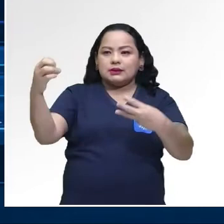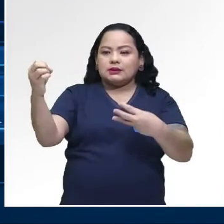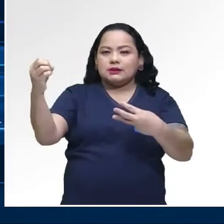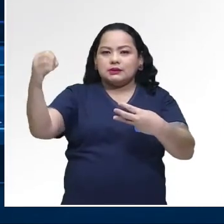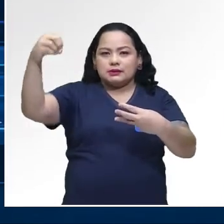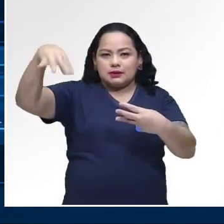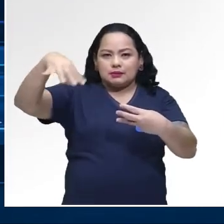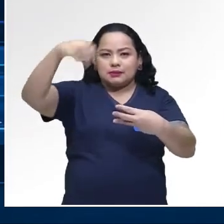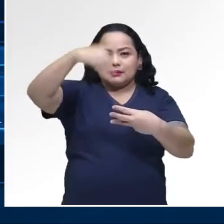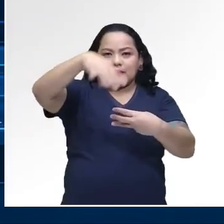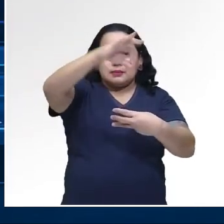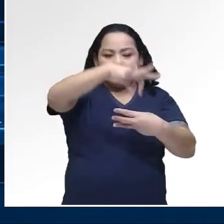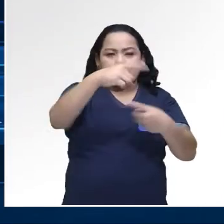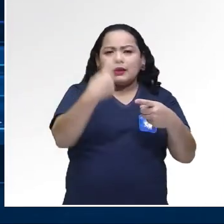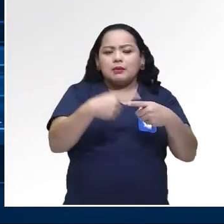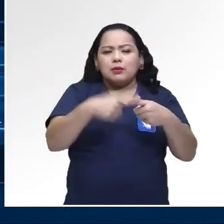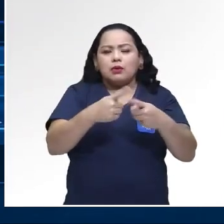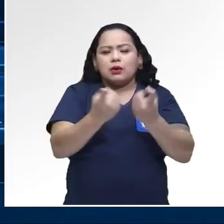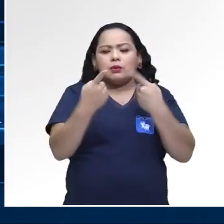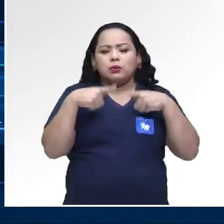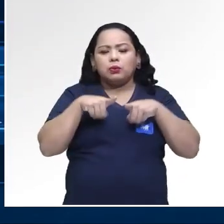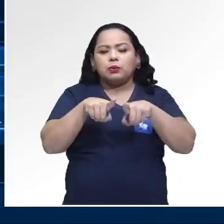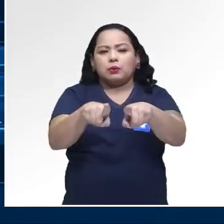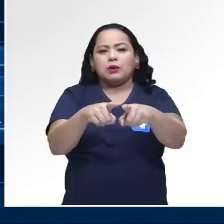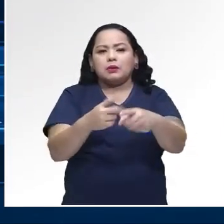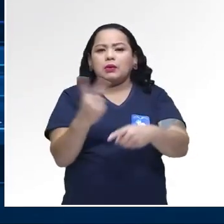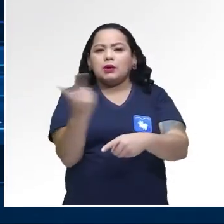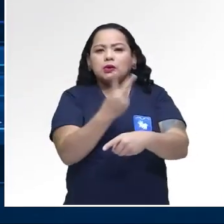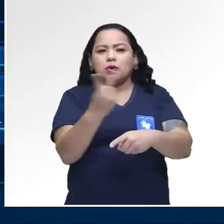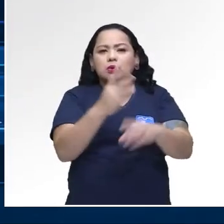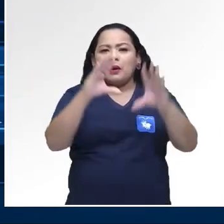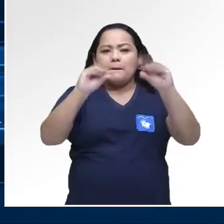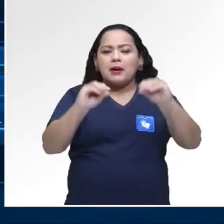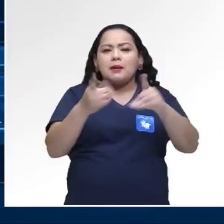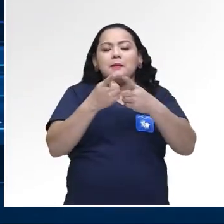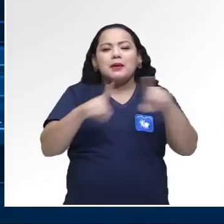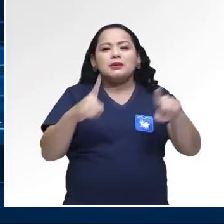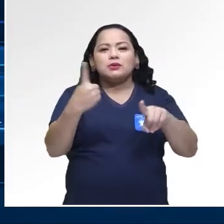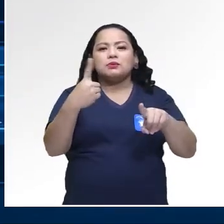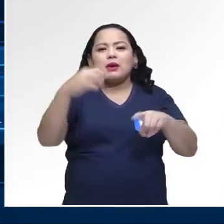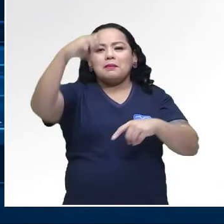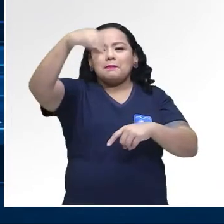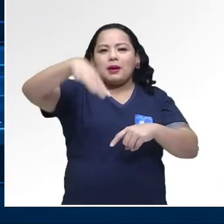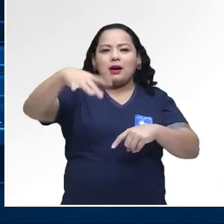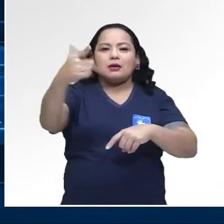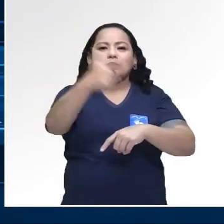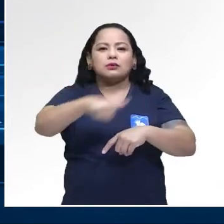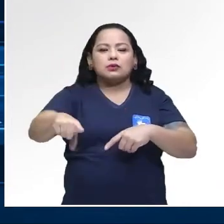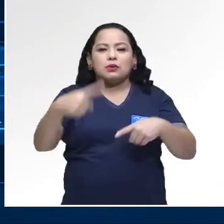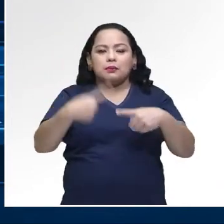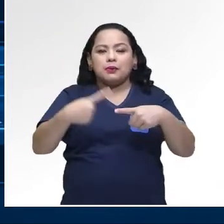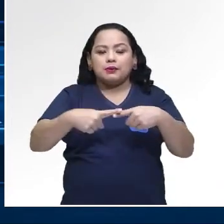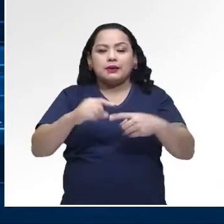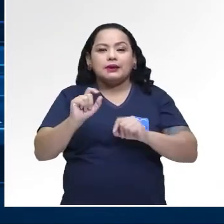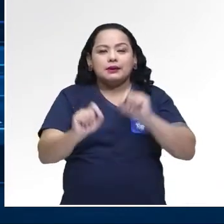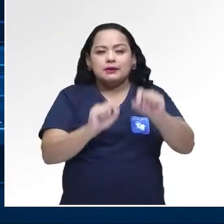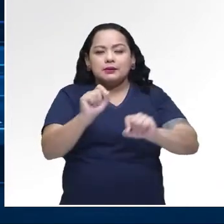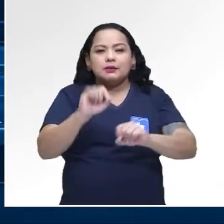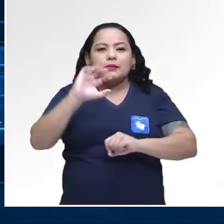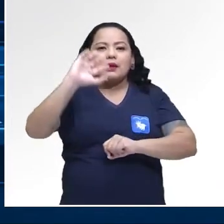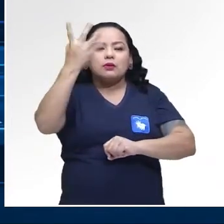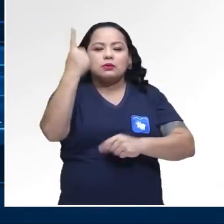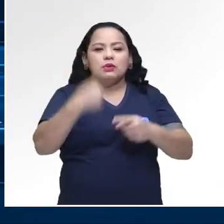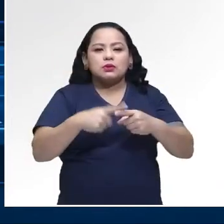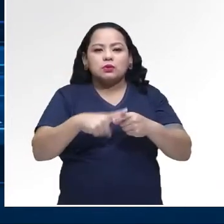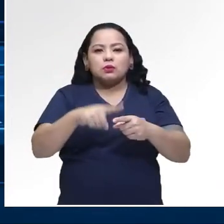do circuito em paralelo, 2 lâmpadas estão apagadas, mas uma permanece acesa? Acontece que ele tem esse